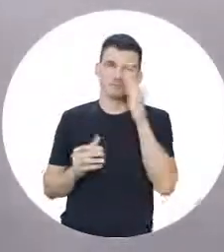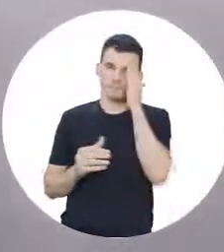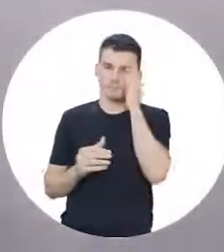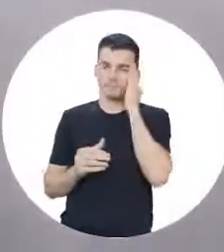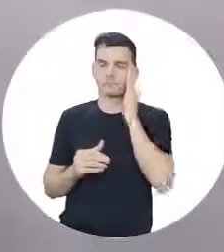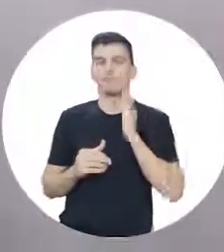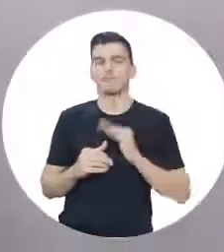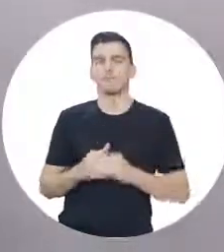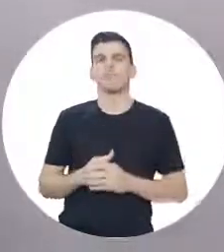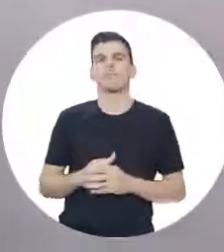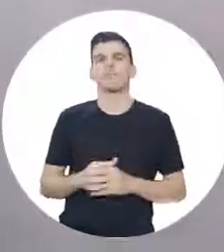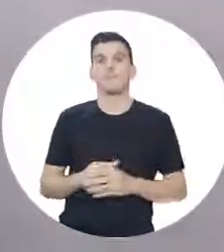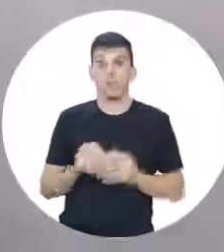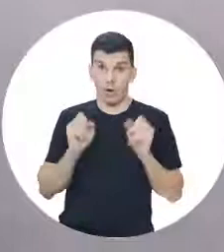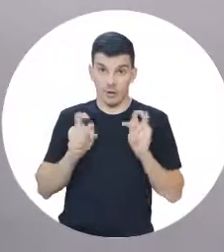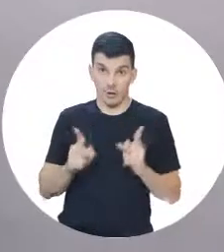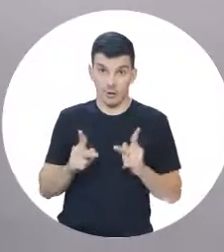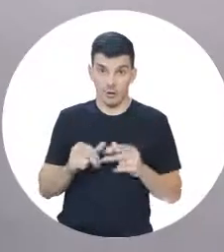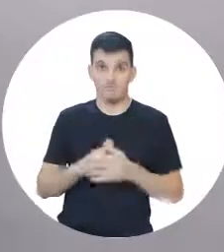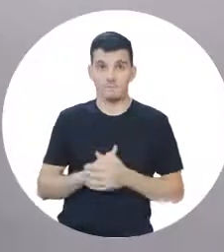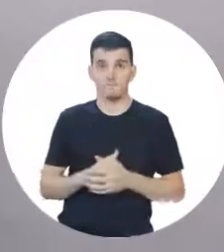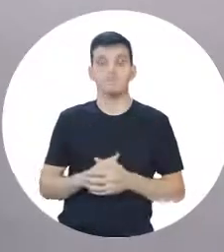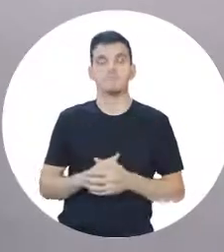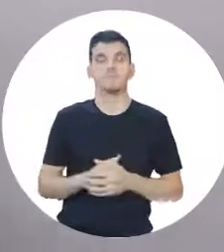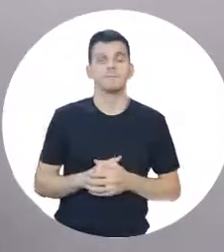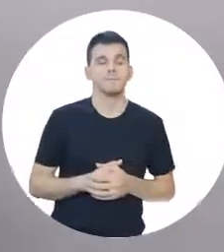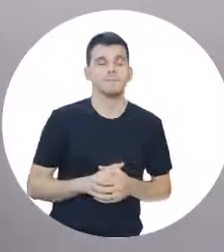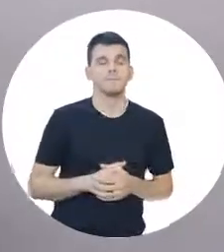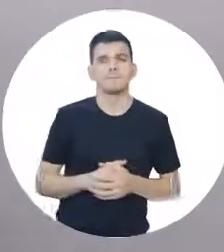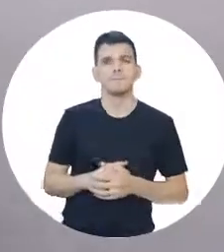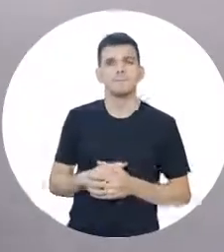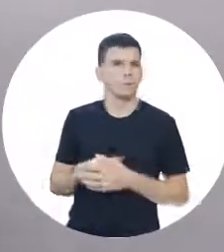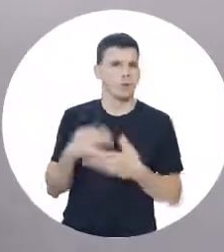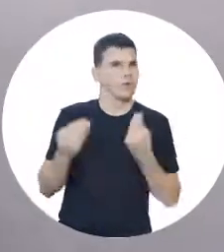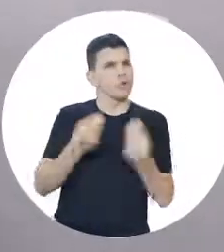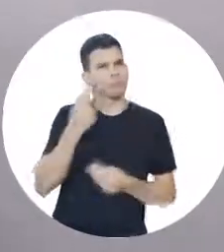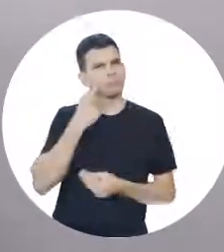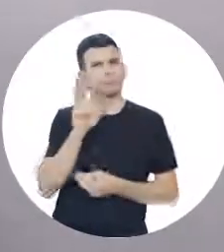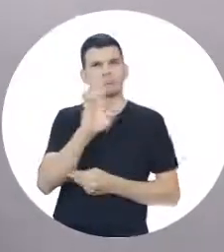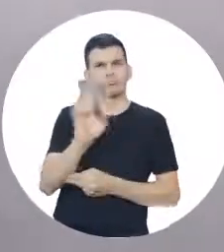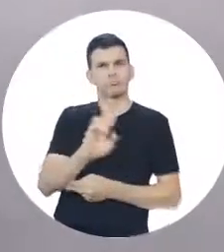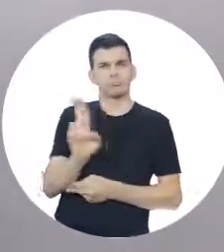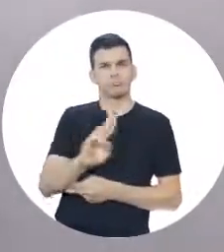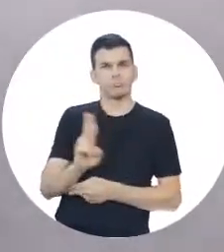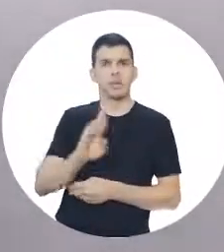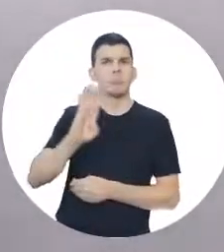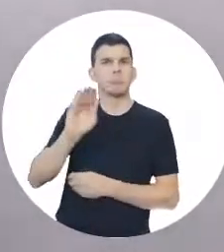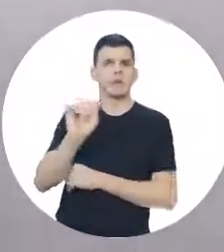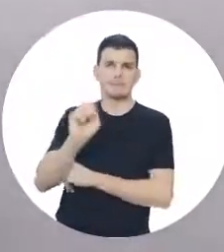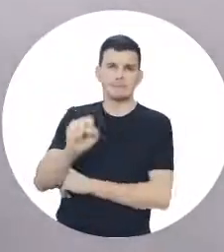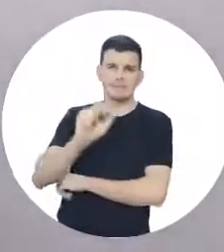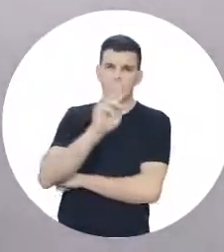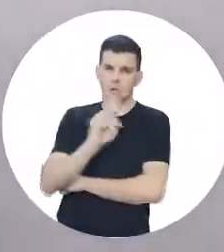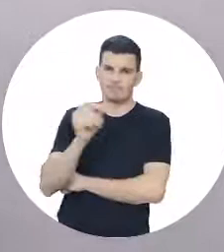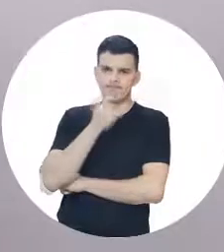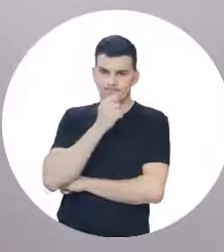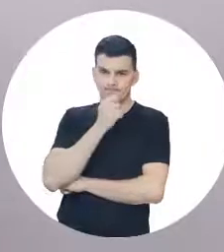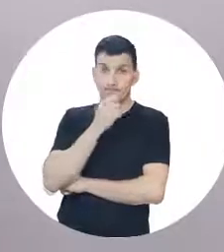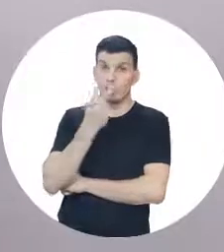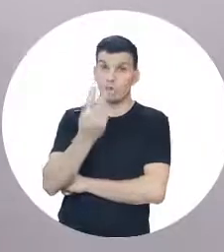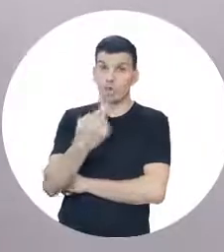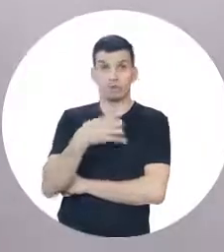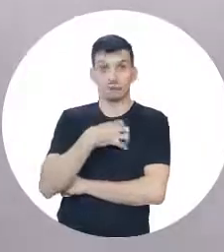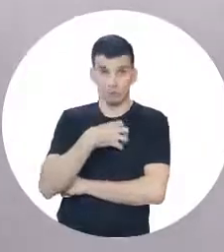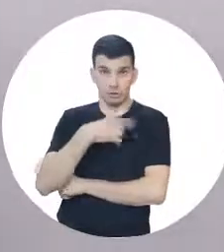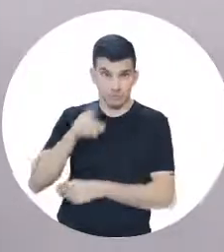hidróxido. Qualquer um dos dois termos. Certo? Tá. Como que eu dou um nome para uma base?